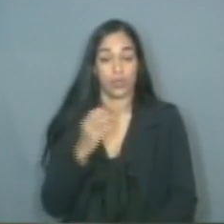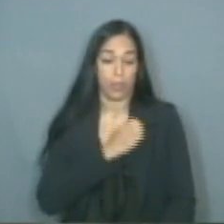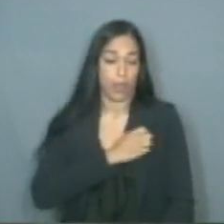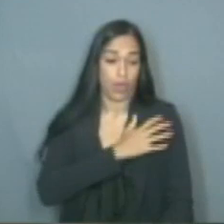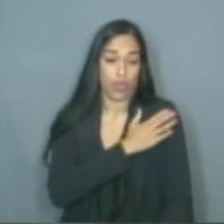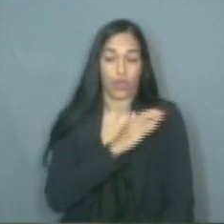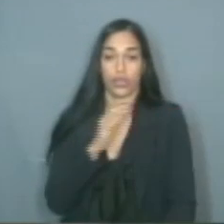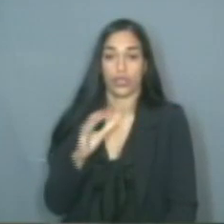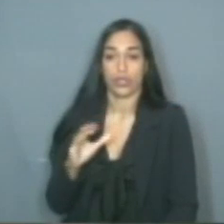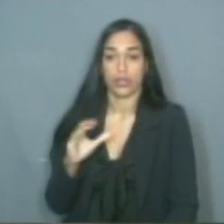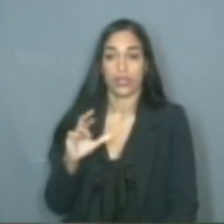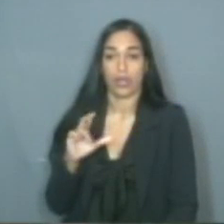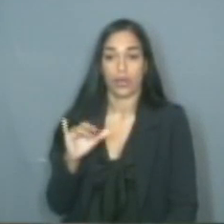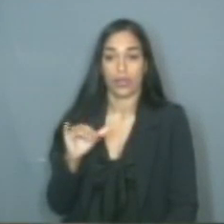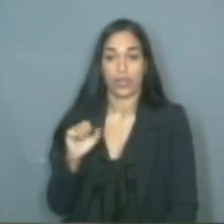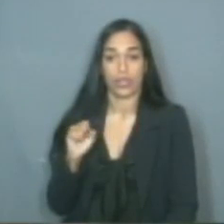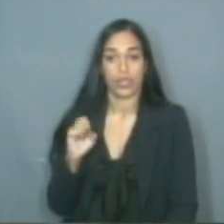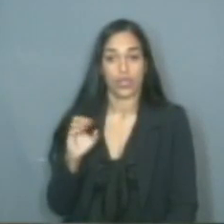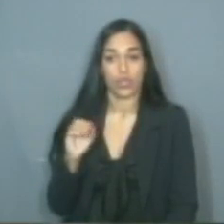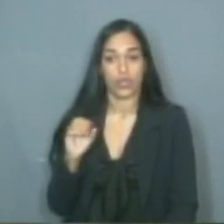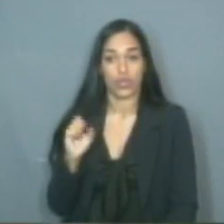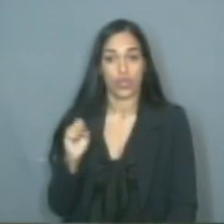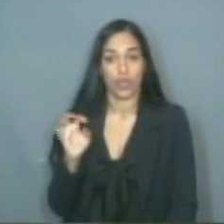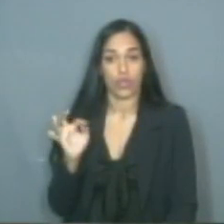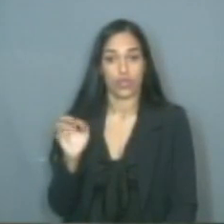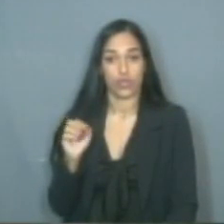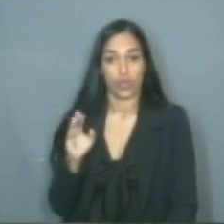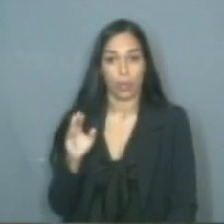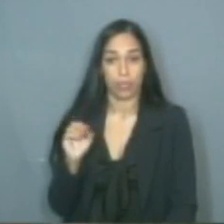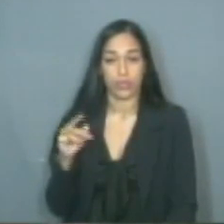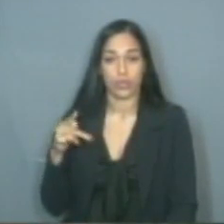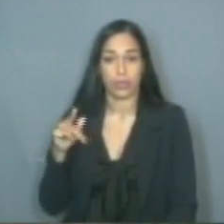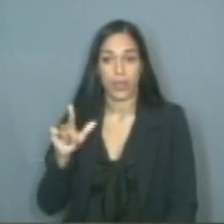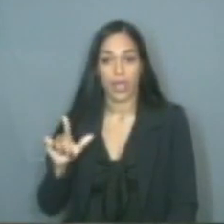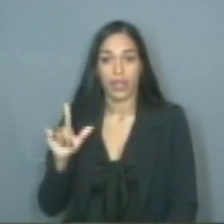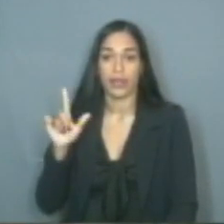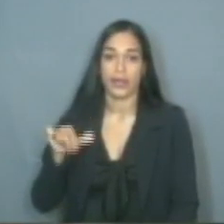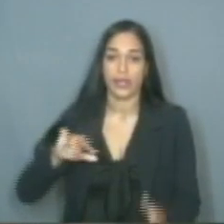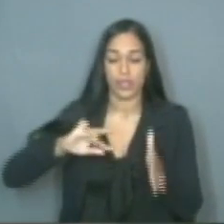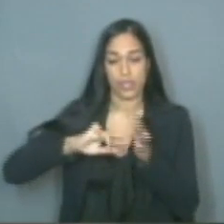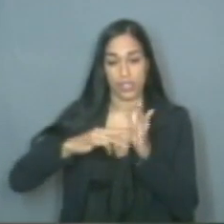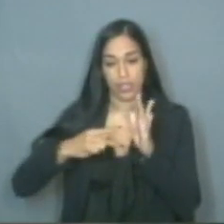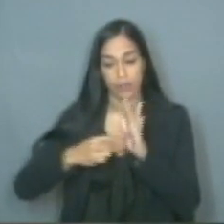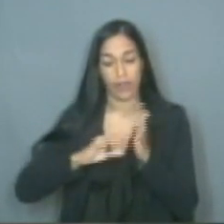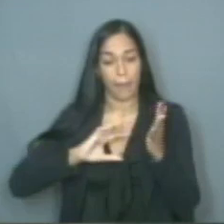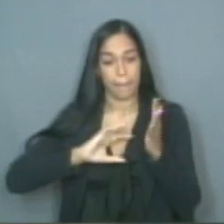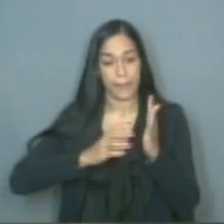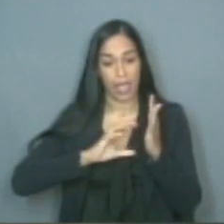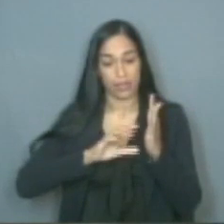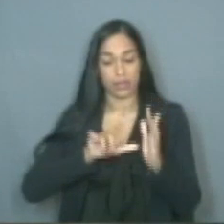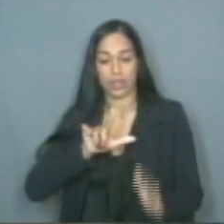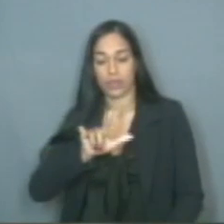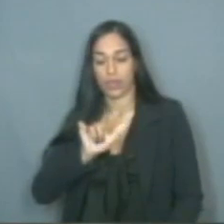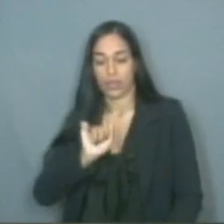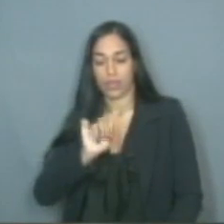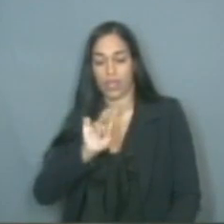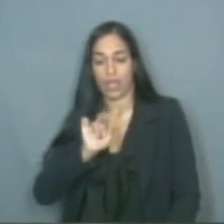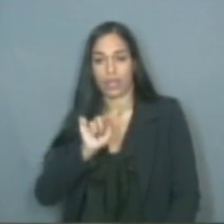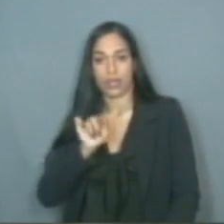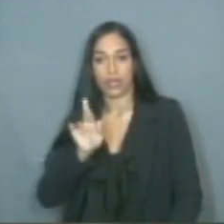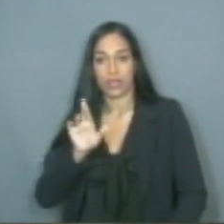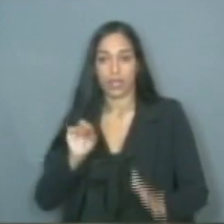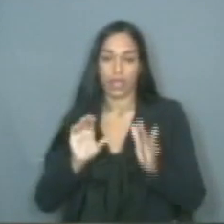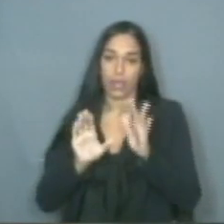do PL. Volto a dizer, partido de ladrão. Isso que significa PL, partido de ladrão. Ladrão que foi conivente com